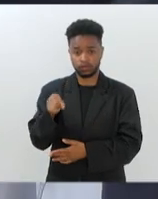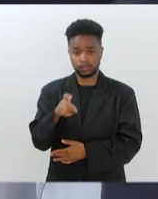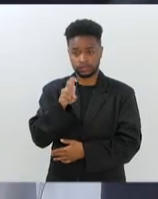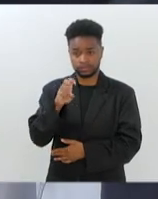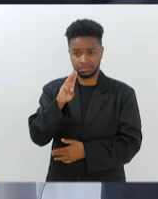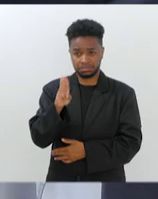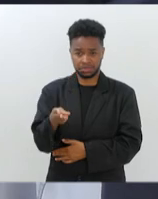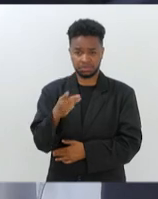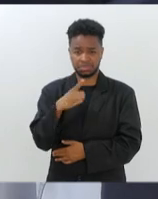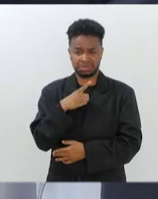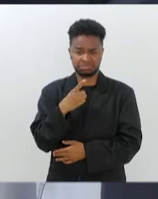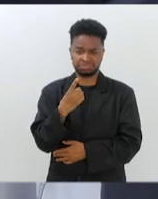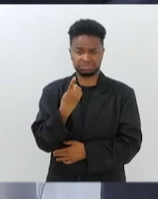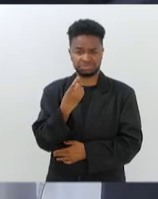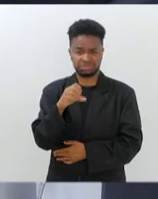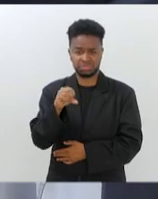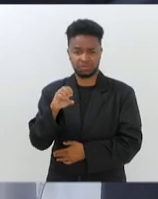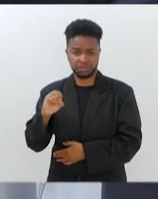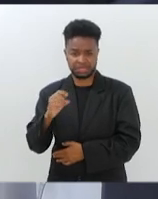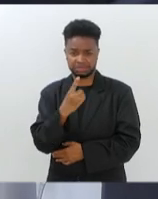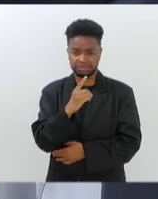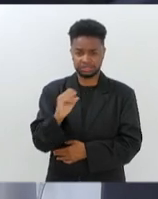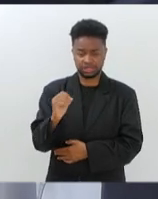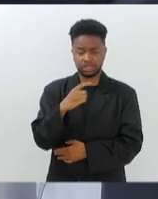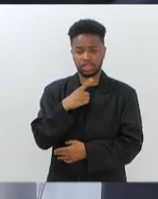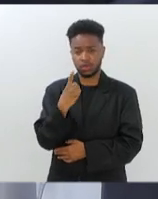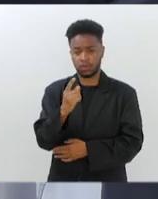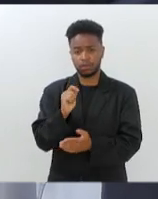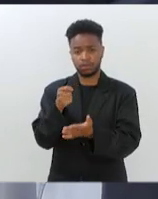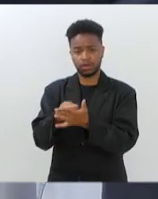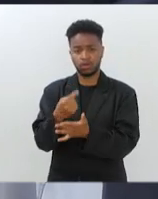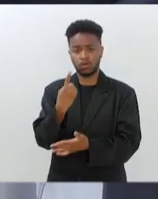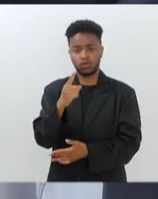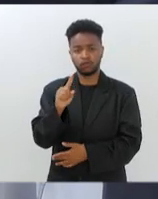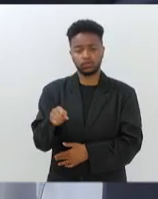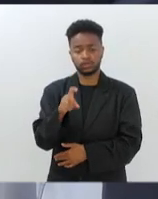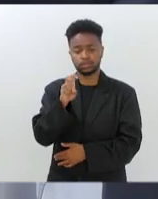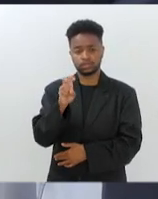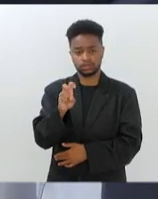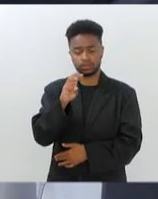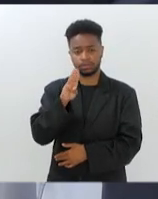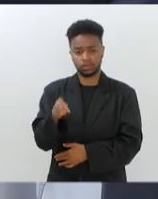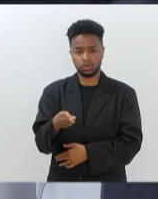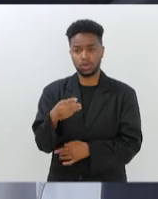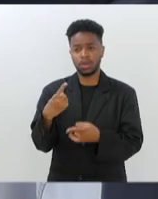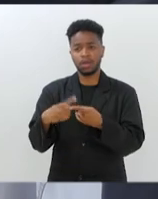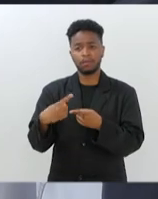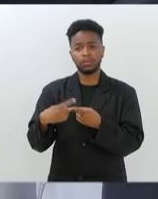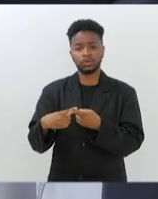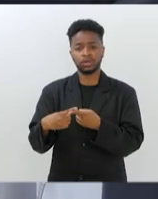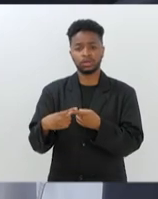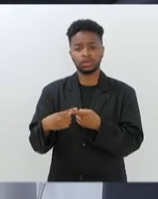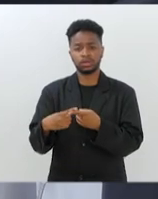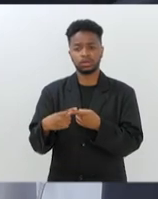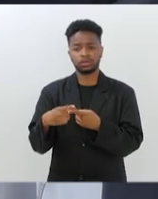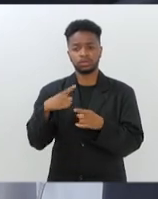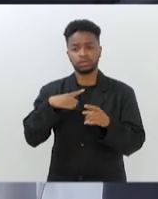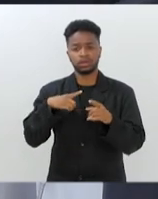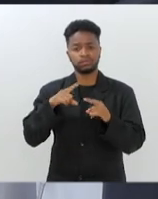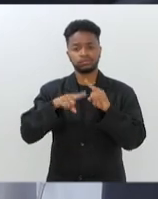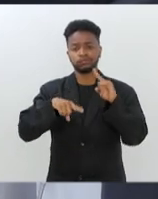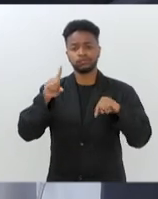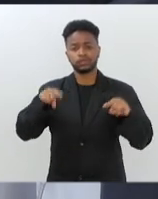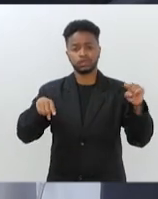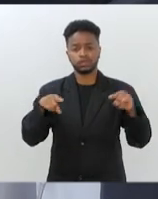190 um de 100 uns uns menores mas tem um de 1 milhão e meio mais precisamente por essa discrepância se todo se trata de